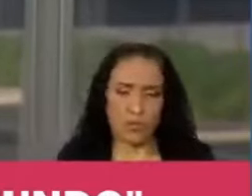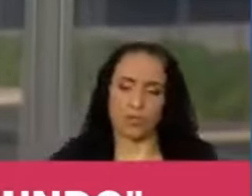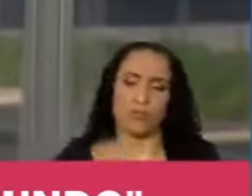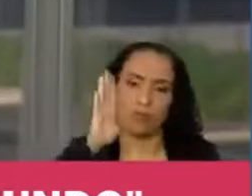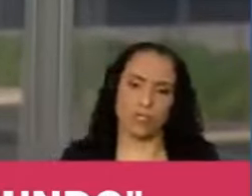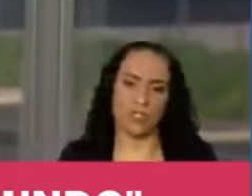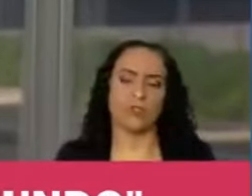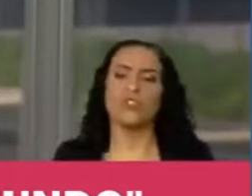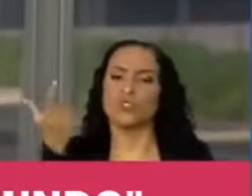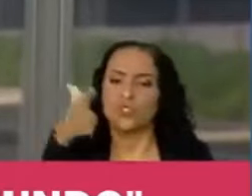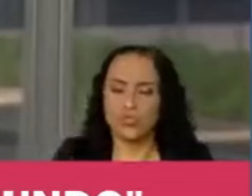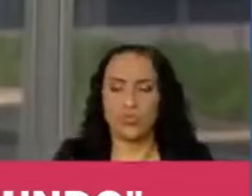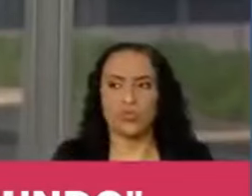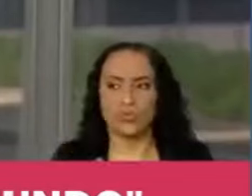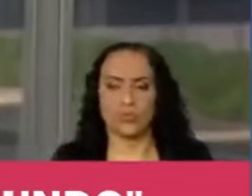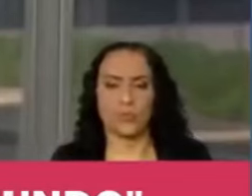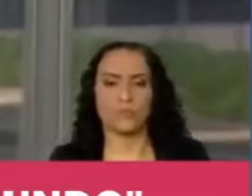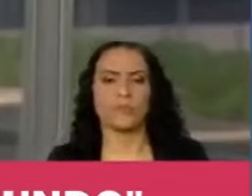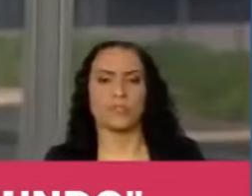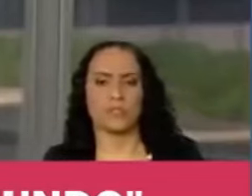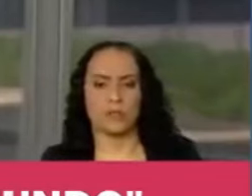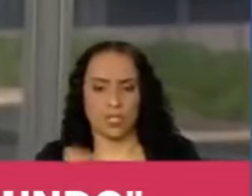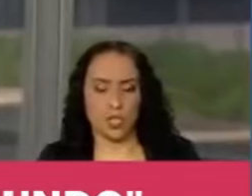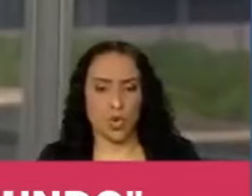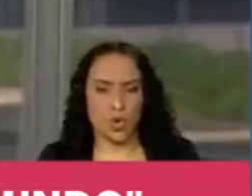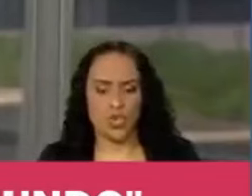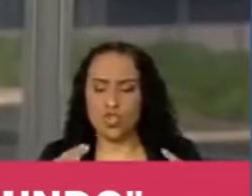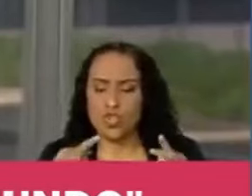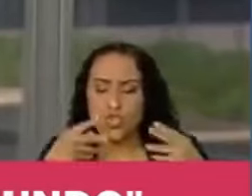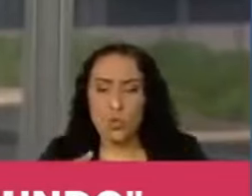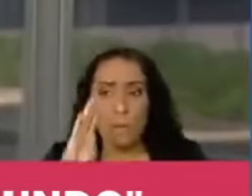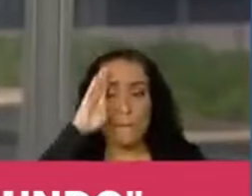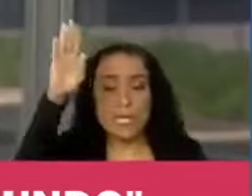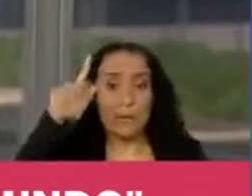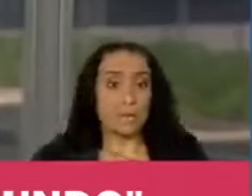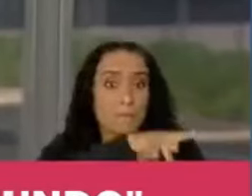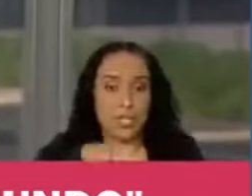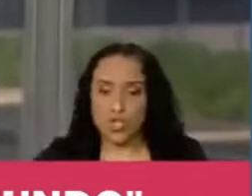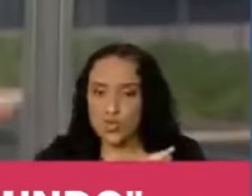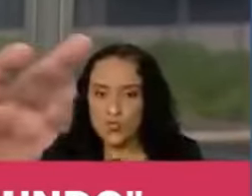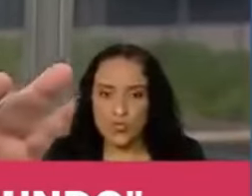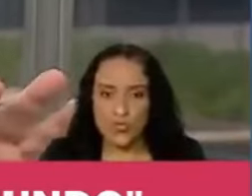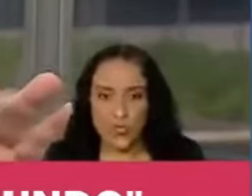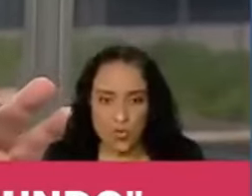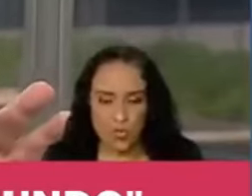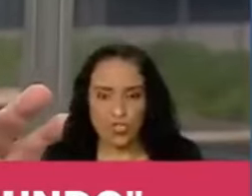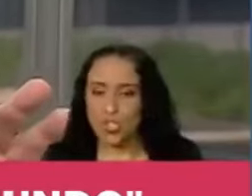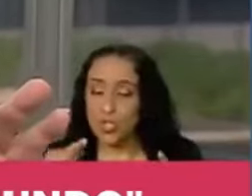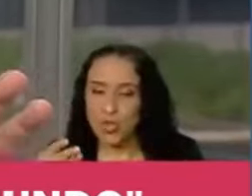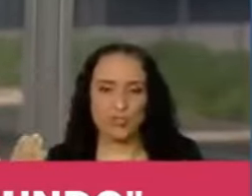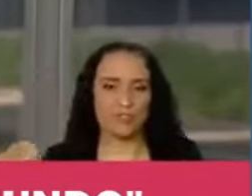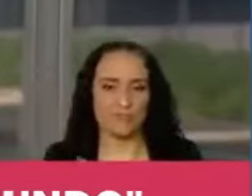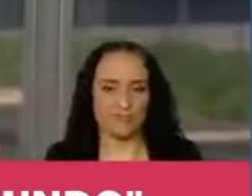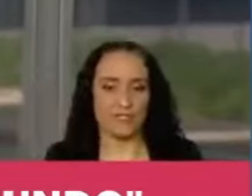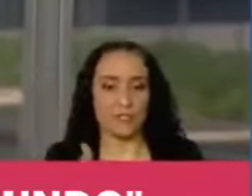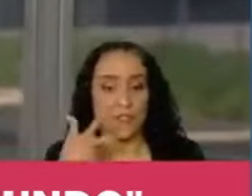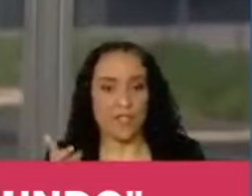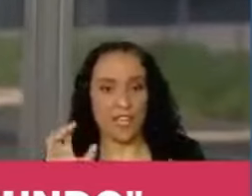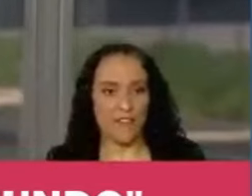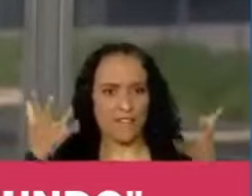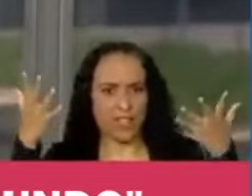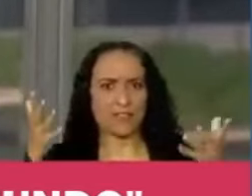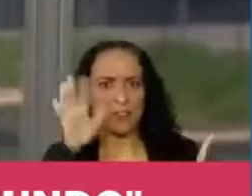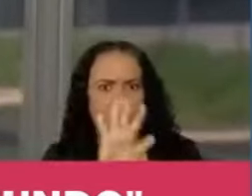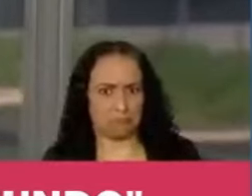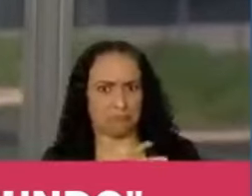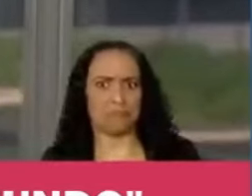no Brasil. Eu repito, nós temos aqui hoje todos os principais países do mundo. Ninguém deixou de vir. Né? Tu vê que é uma festa